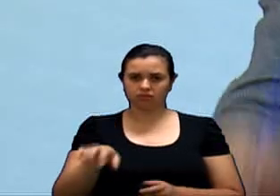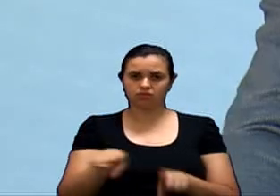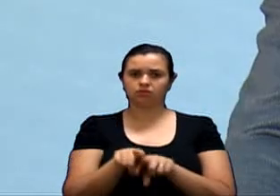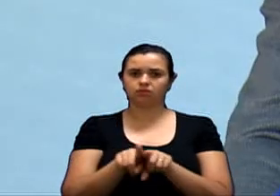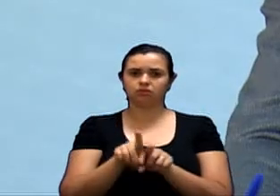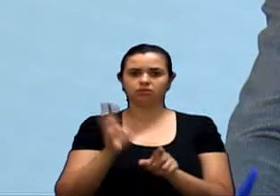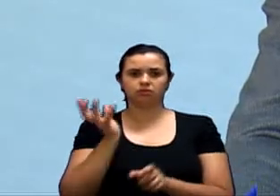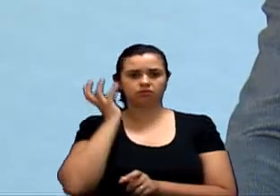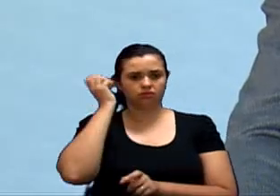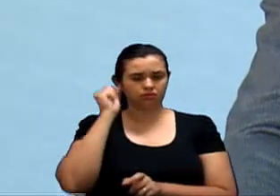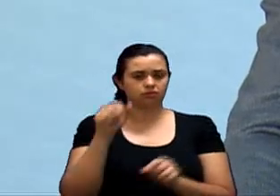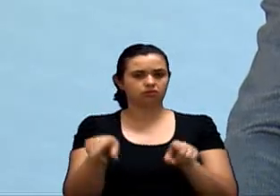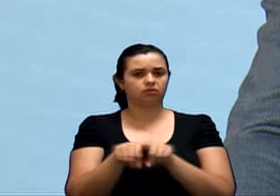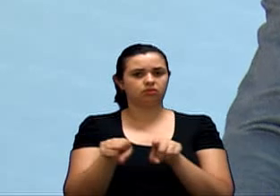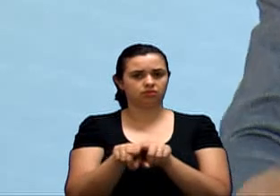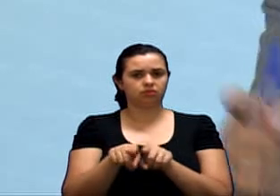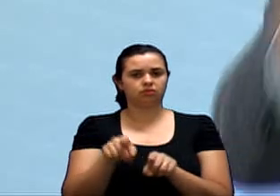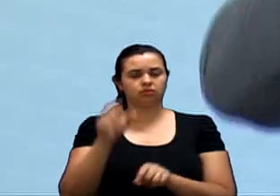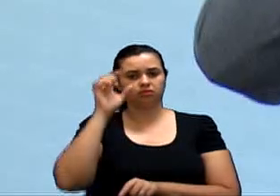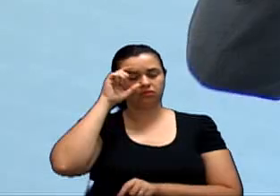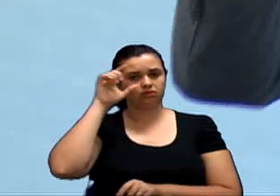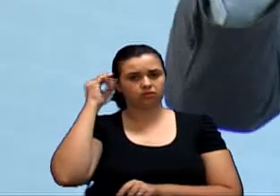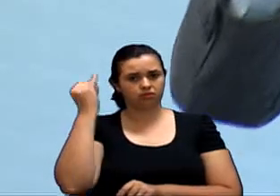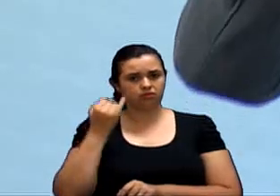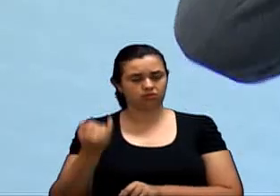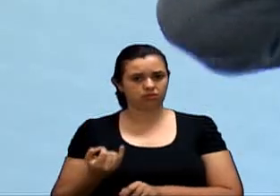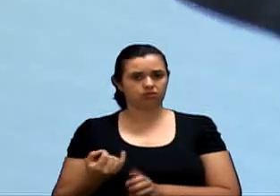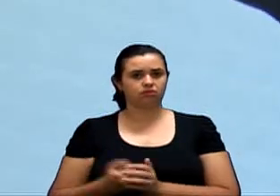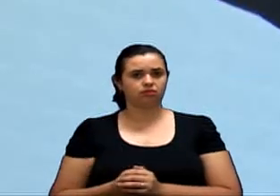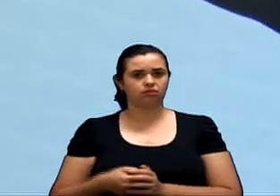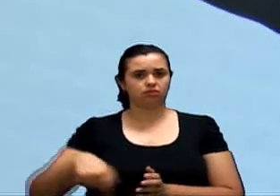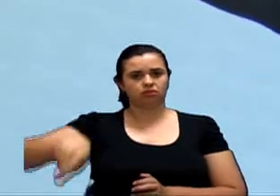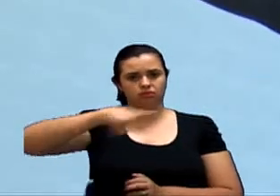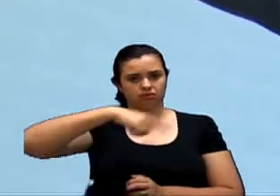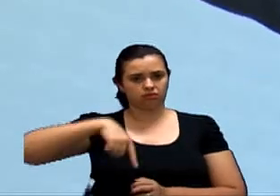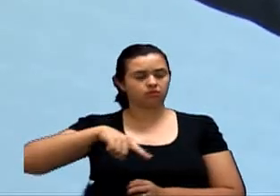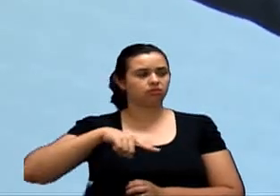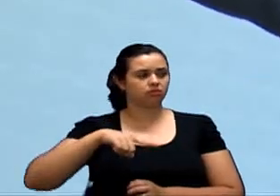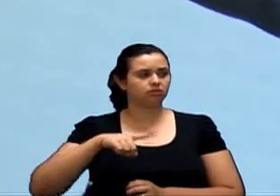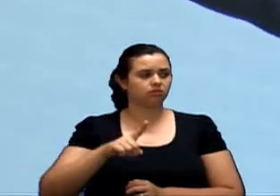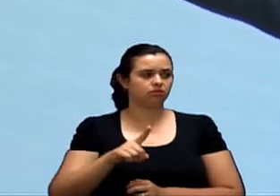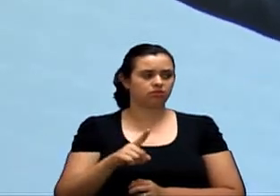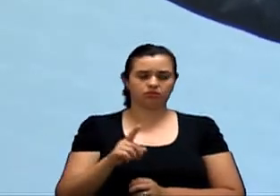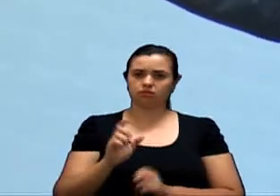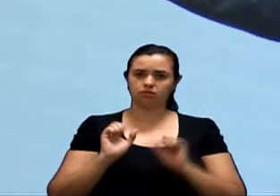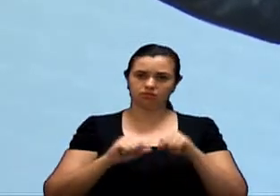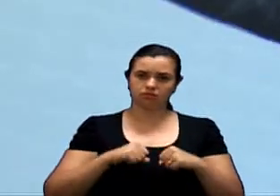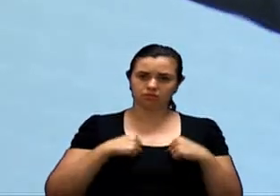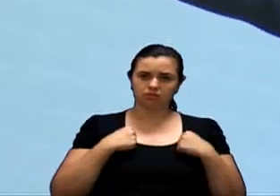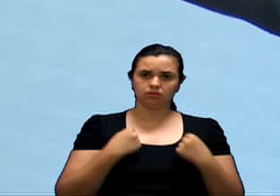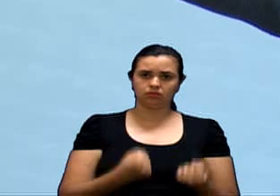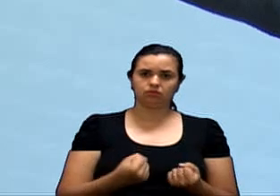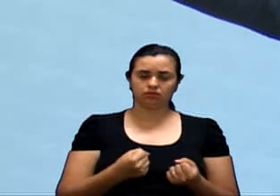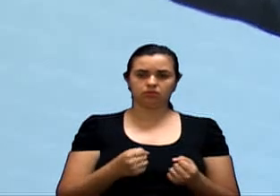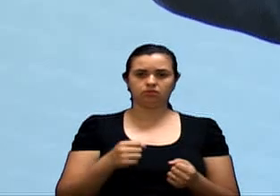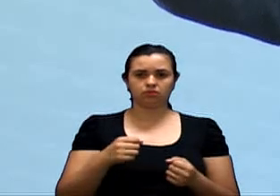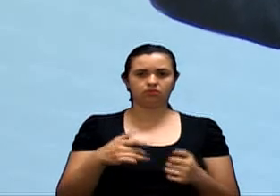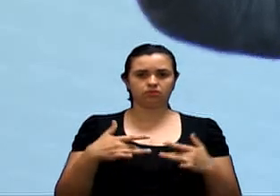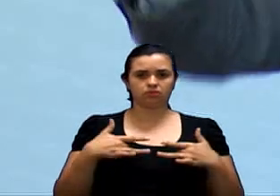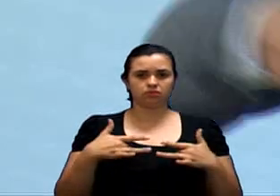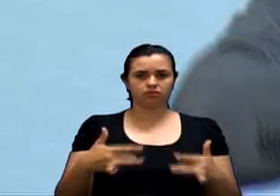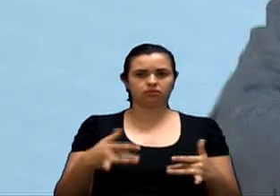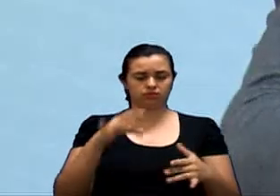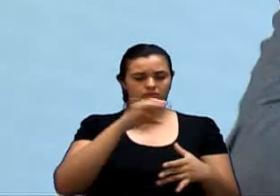vereadora Fernanda, vereadora Yara. Então, nós vamos trabalhar para que eles consigam essa área em doação do